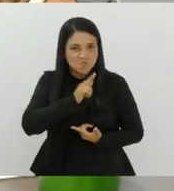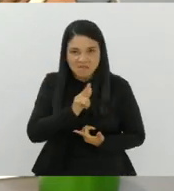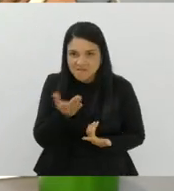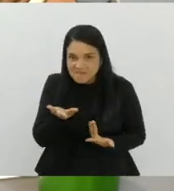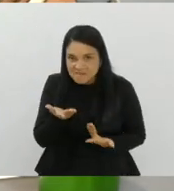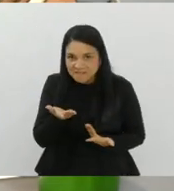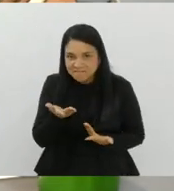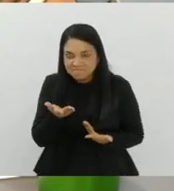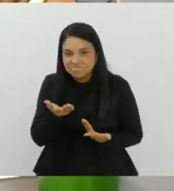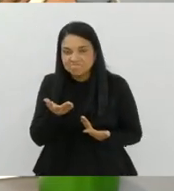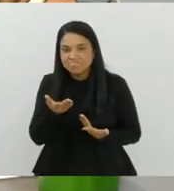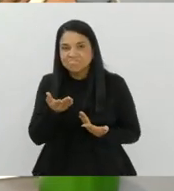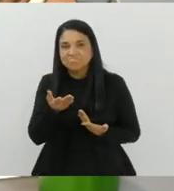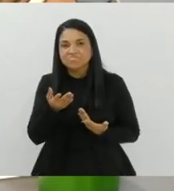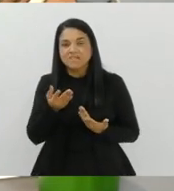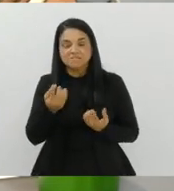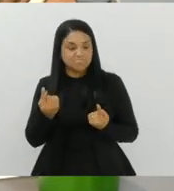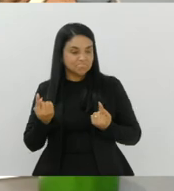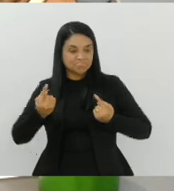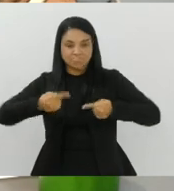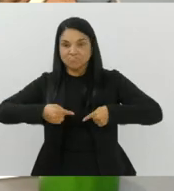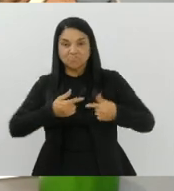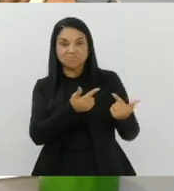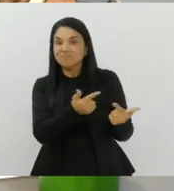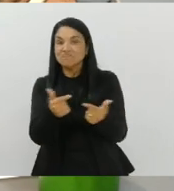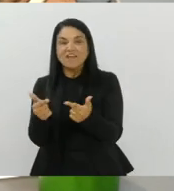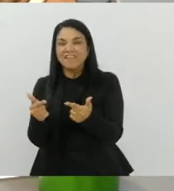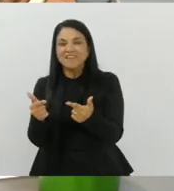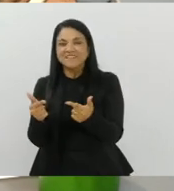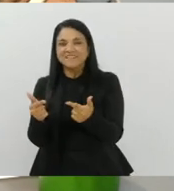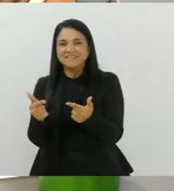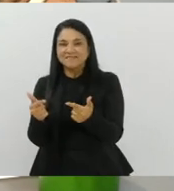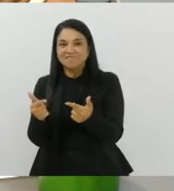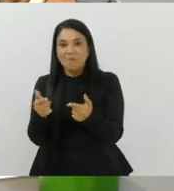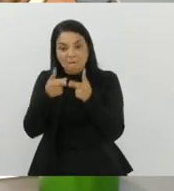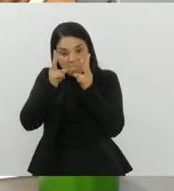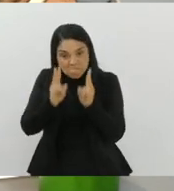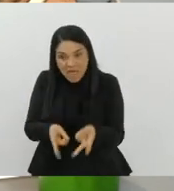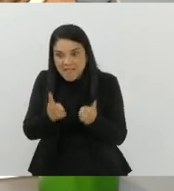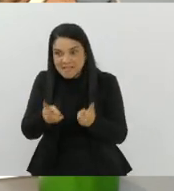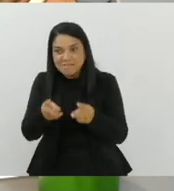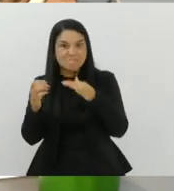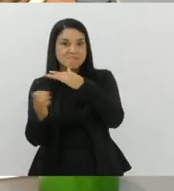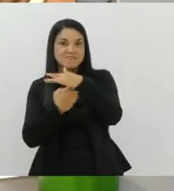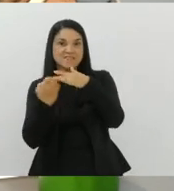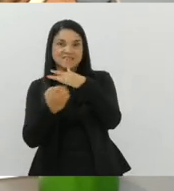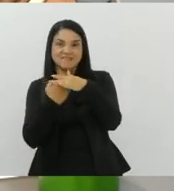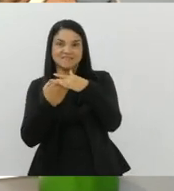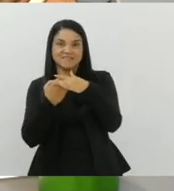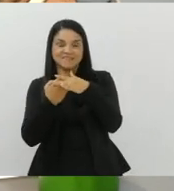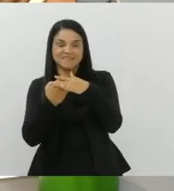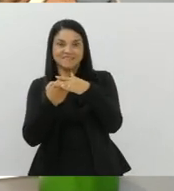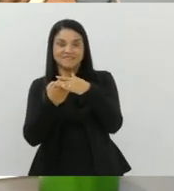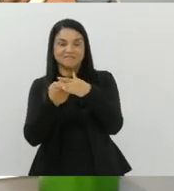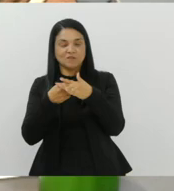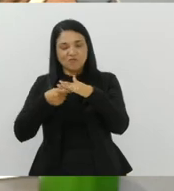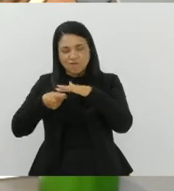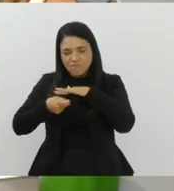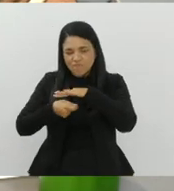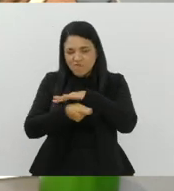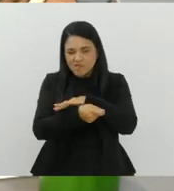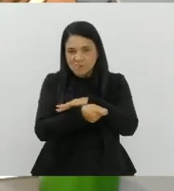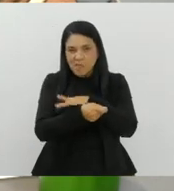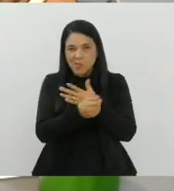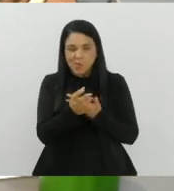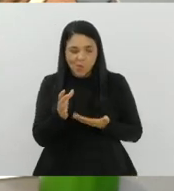e aí não há concorrência entre eles. Inclusive, pode ver pelos números de investimento dessas